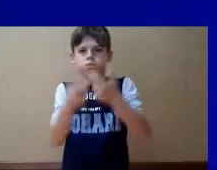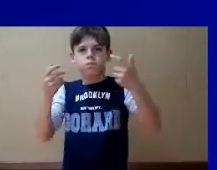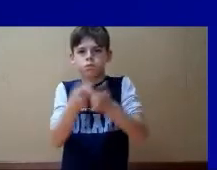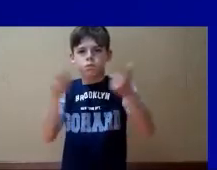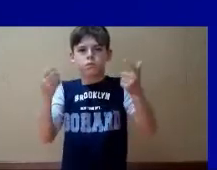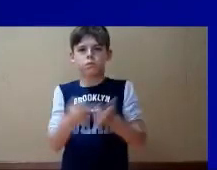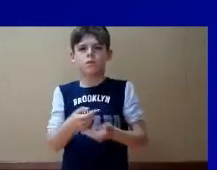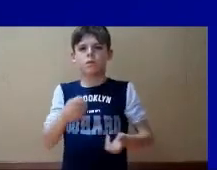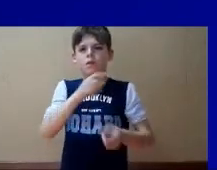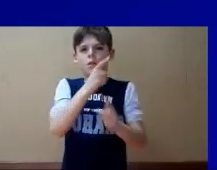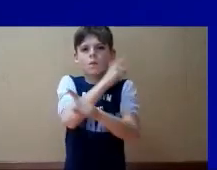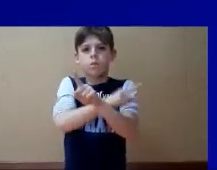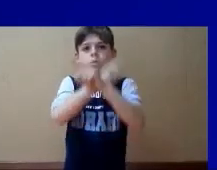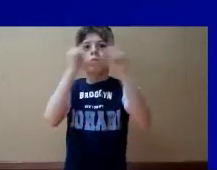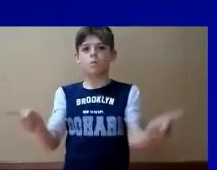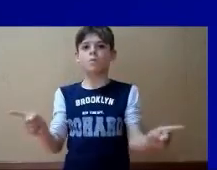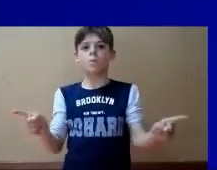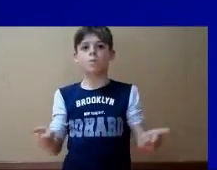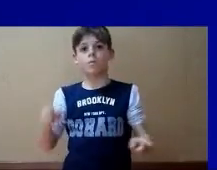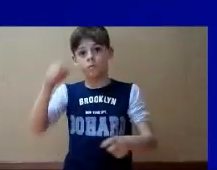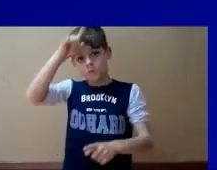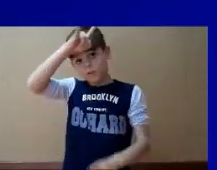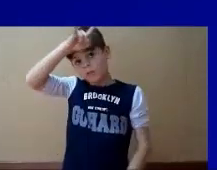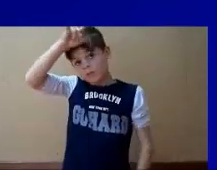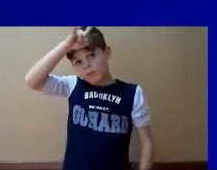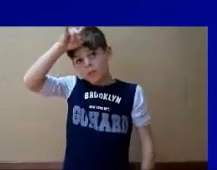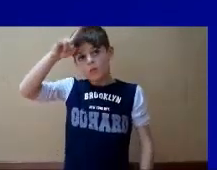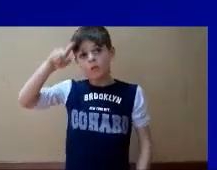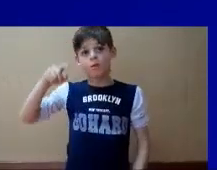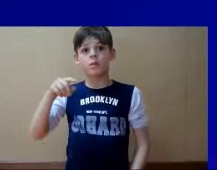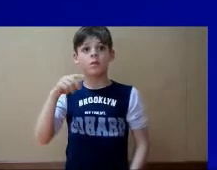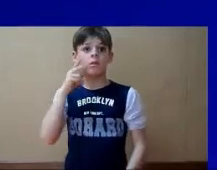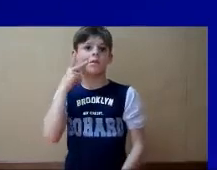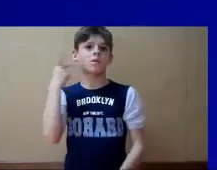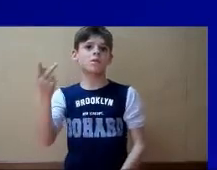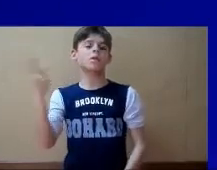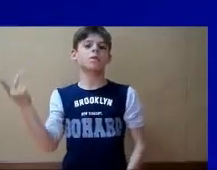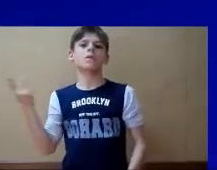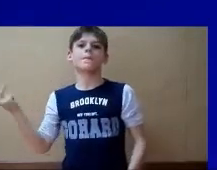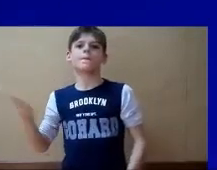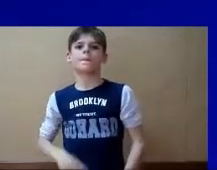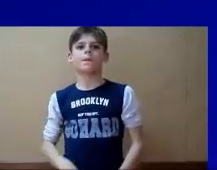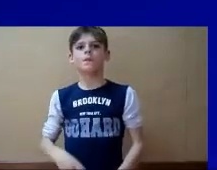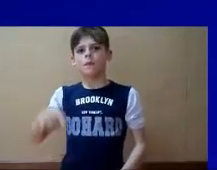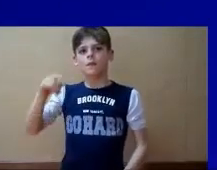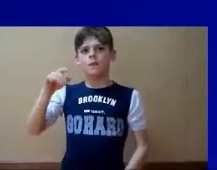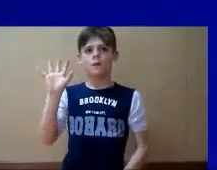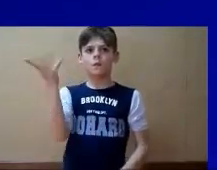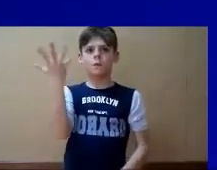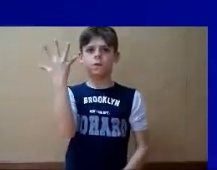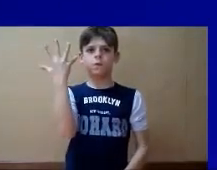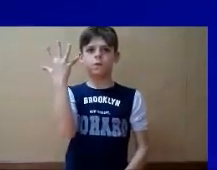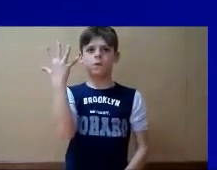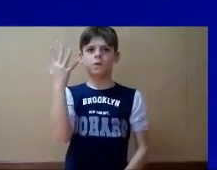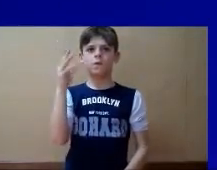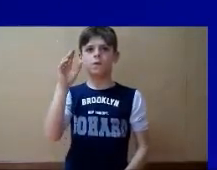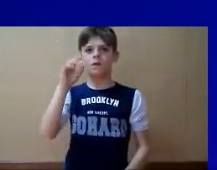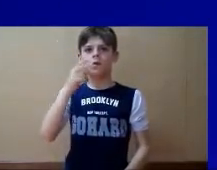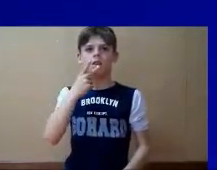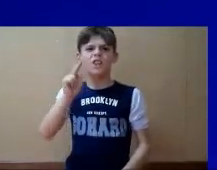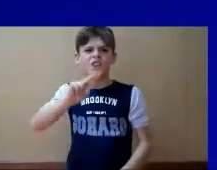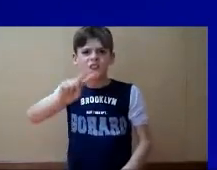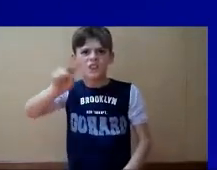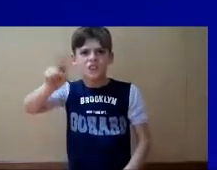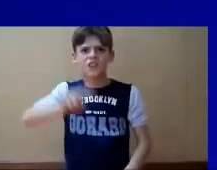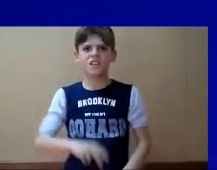uma tremenda luta, pois o touro ainda estava vivo quando fora encontrado